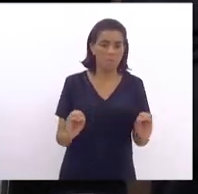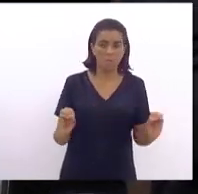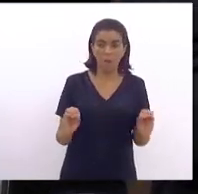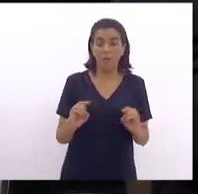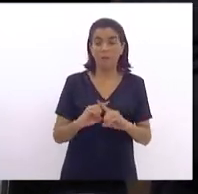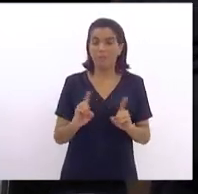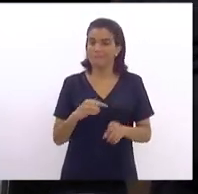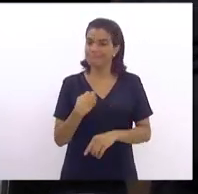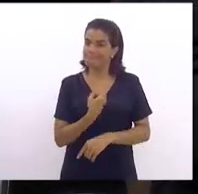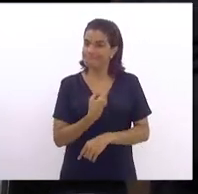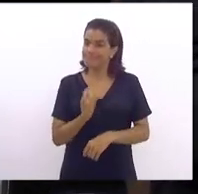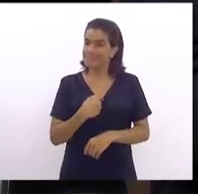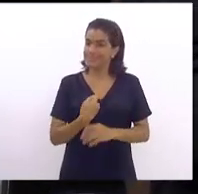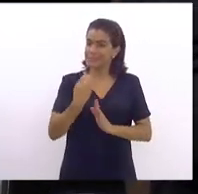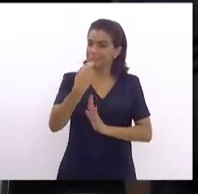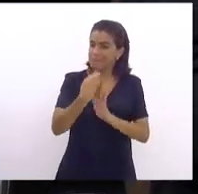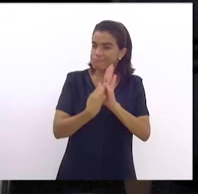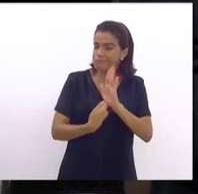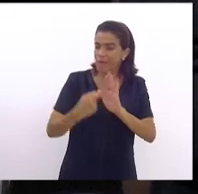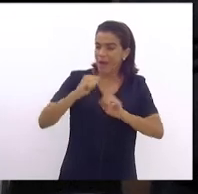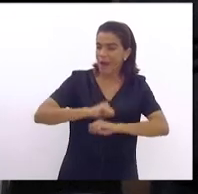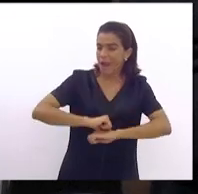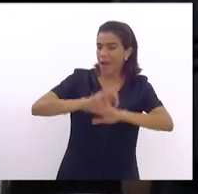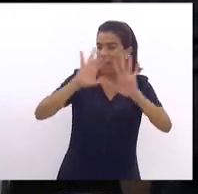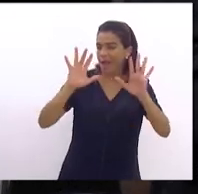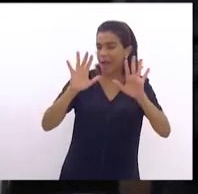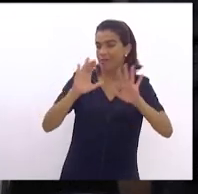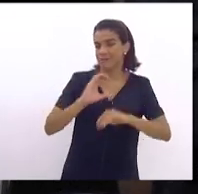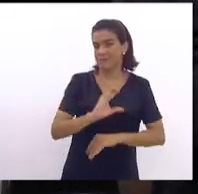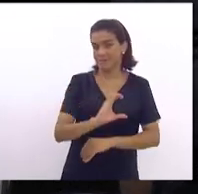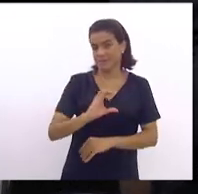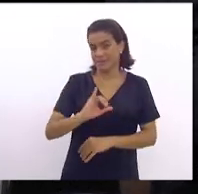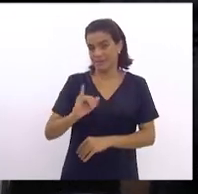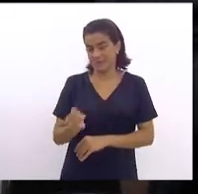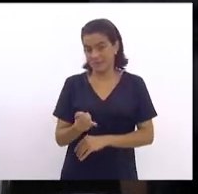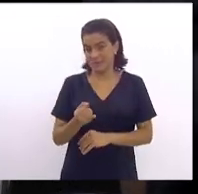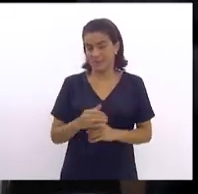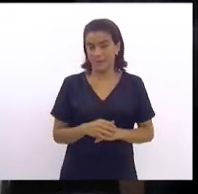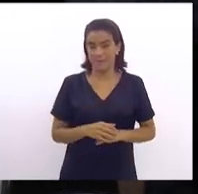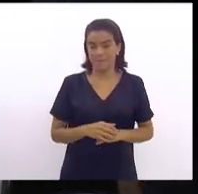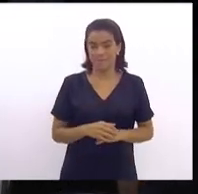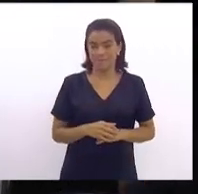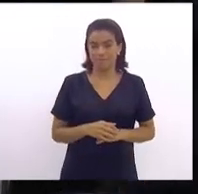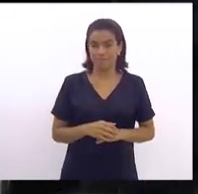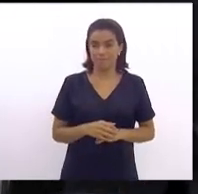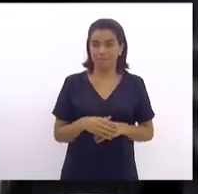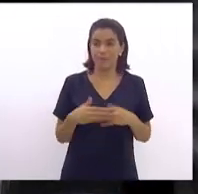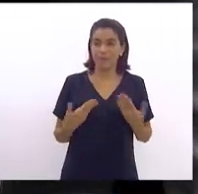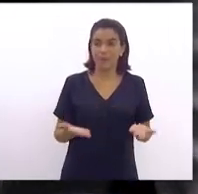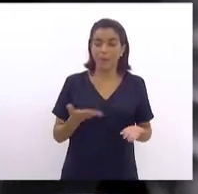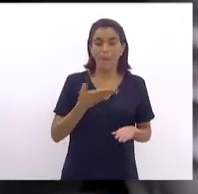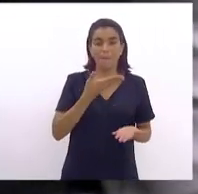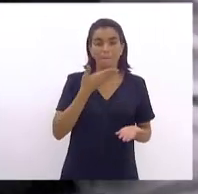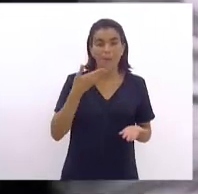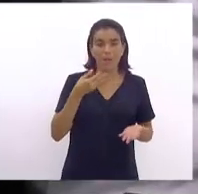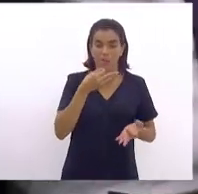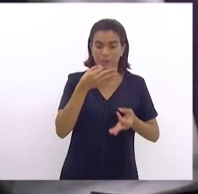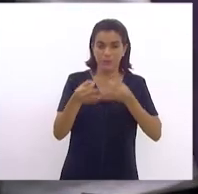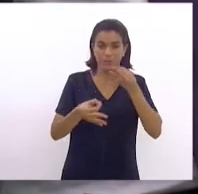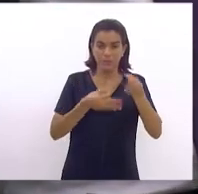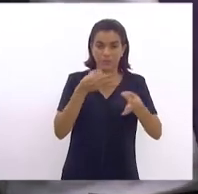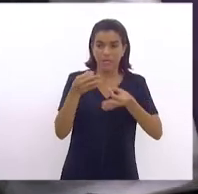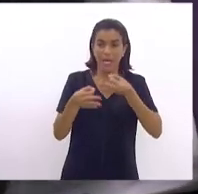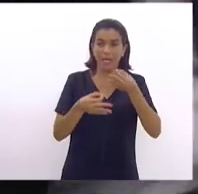gente precisa uniformizar esse entendimento na CCJ. Então, eu acho que é melhor... sugestão, não é? Assim